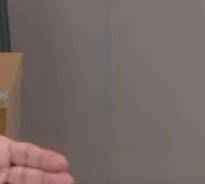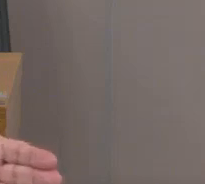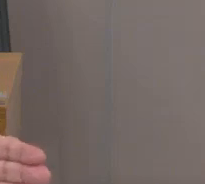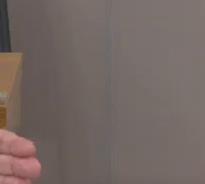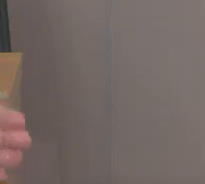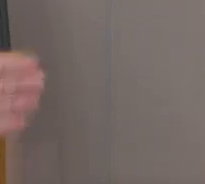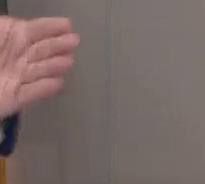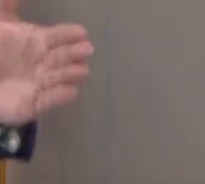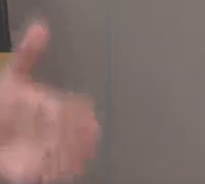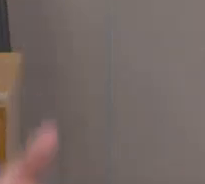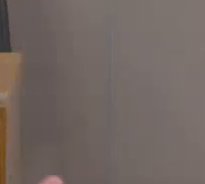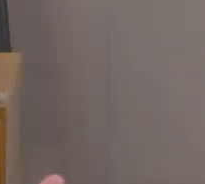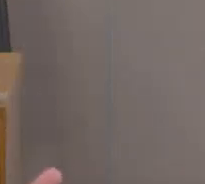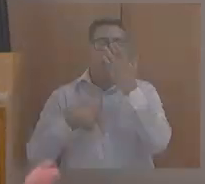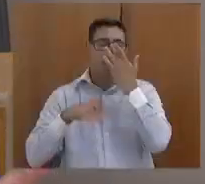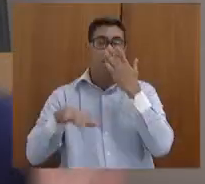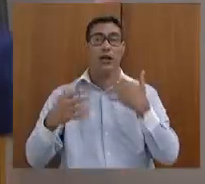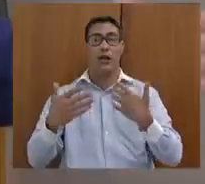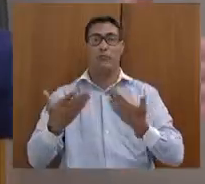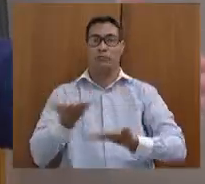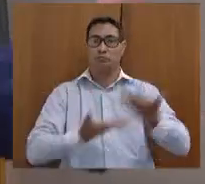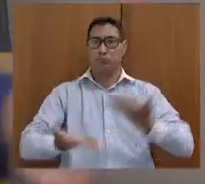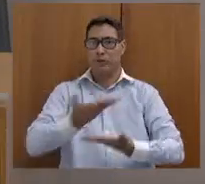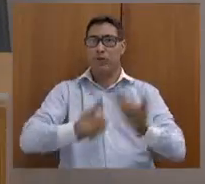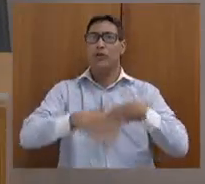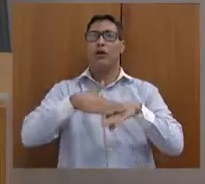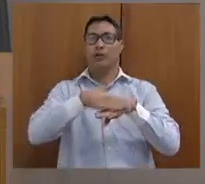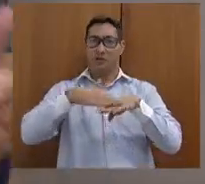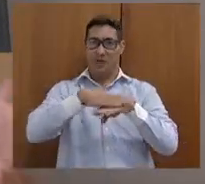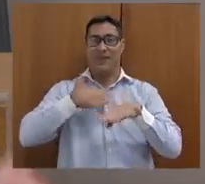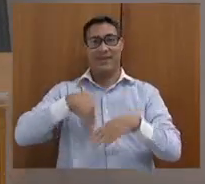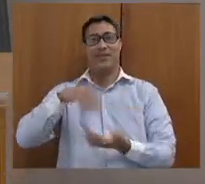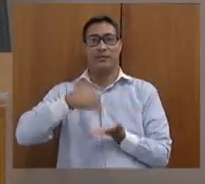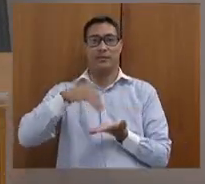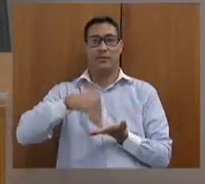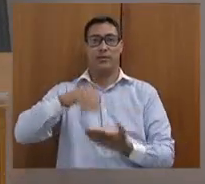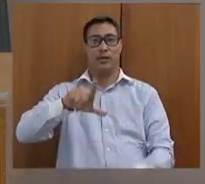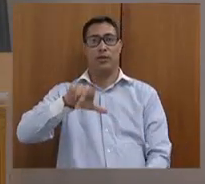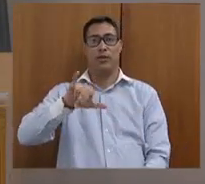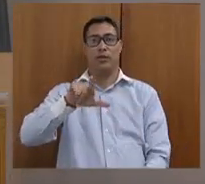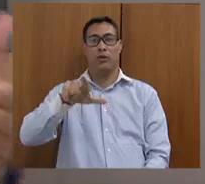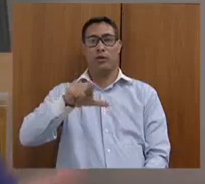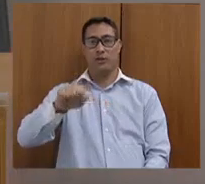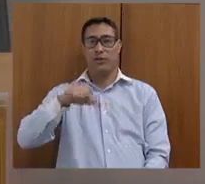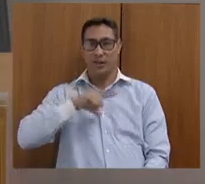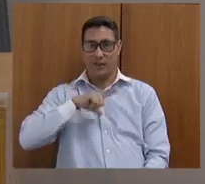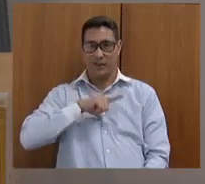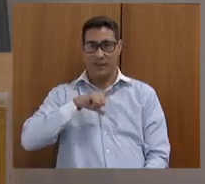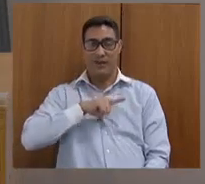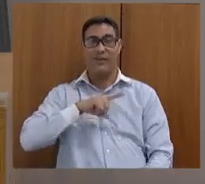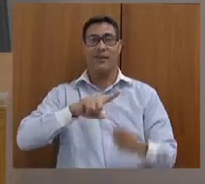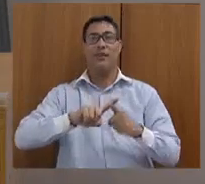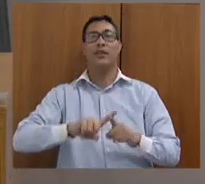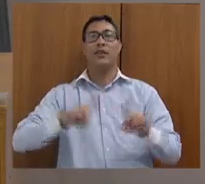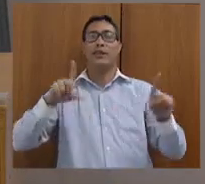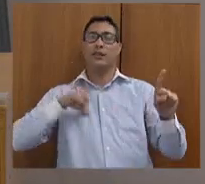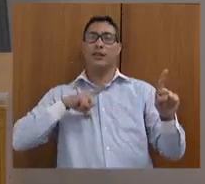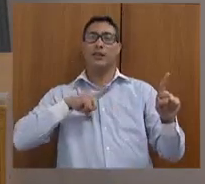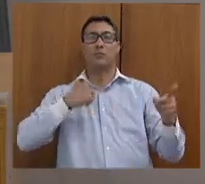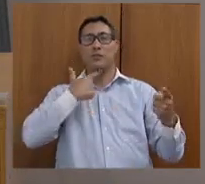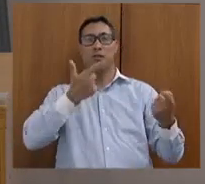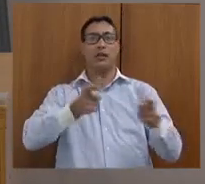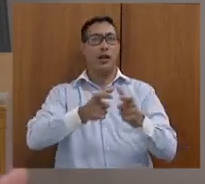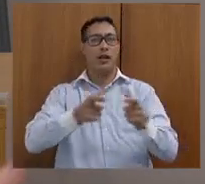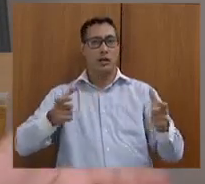é um ponto que nós já estamos conversando com a secretária Luiza a equipe da Seplag está empenhada lá olhando a questão de pra poder